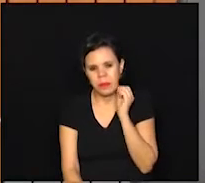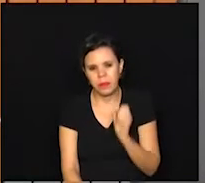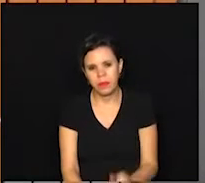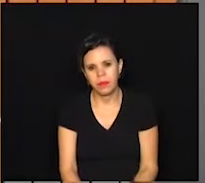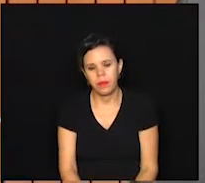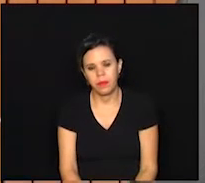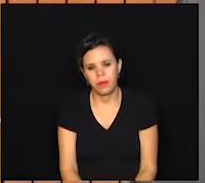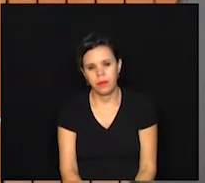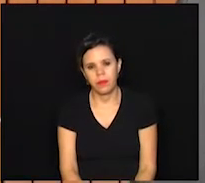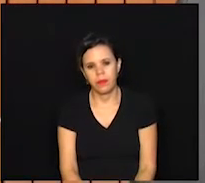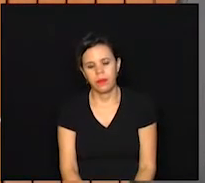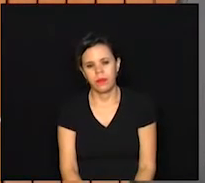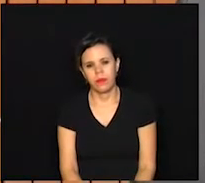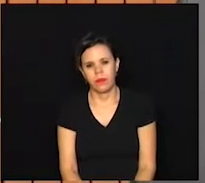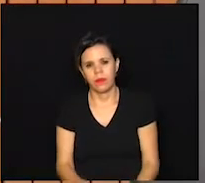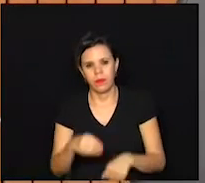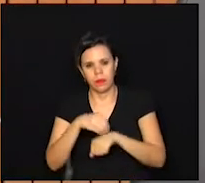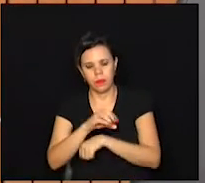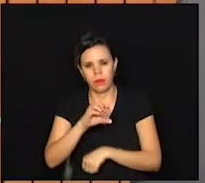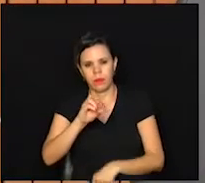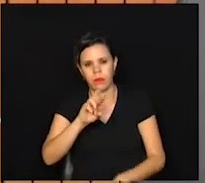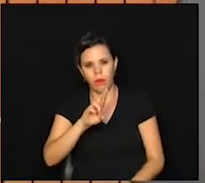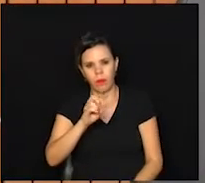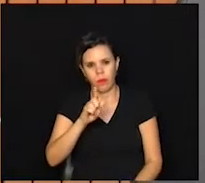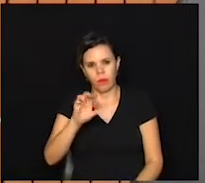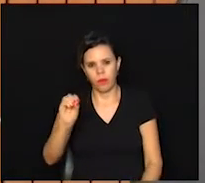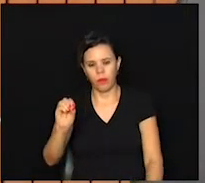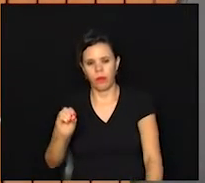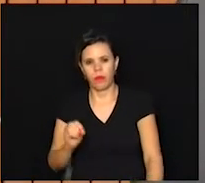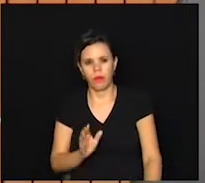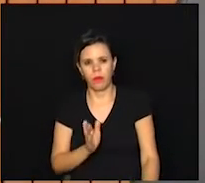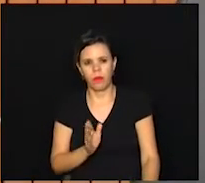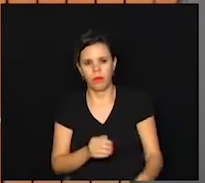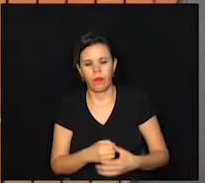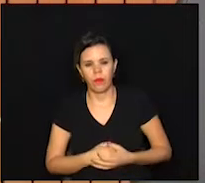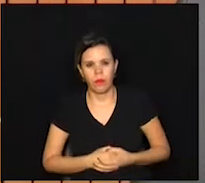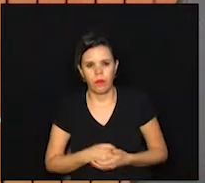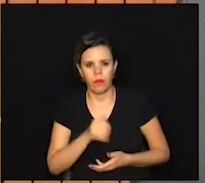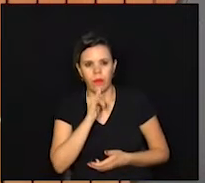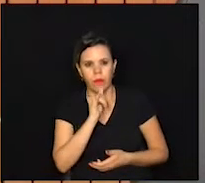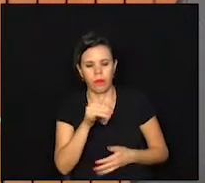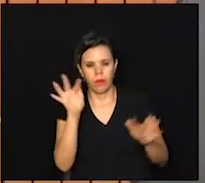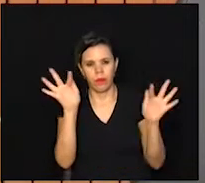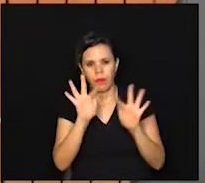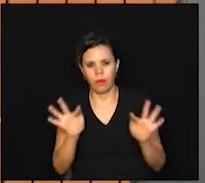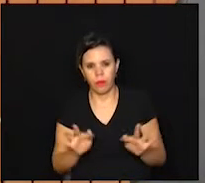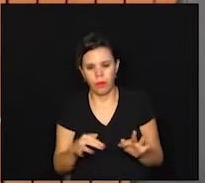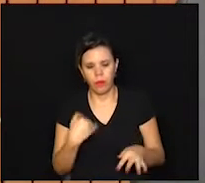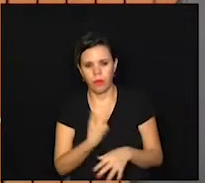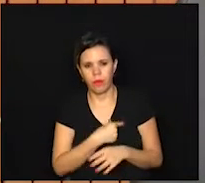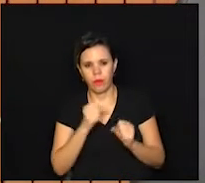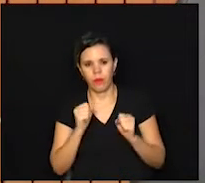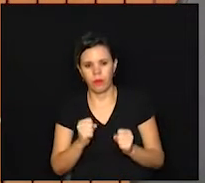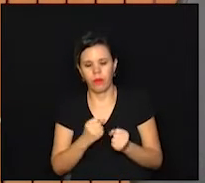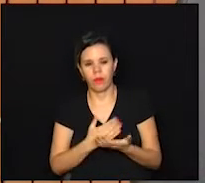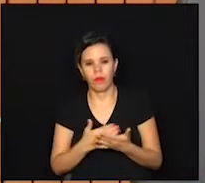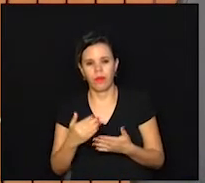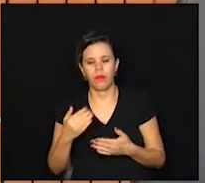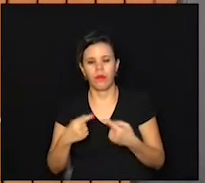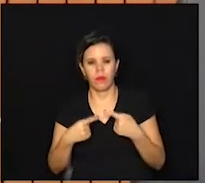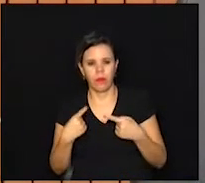Vou passar para o Rogério, né? E já dizer que eu estou muito feliz também da gente poder começar essa